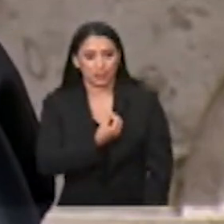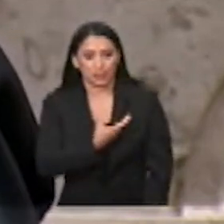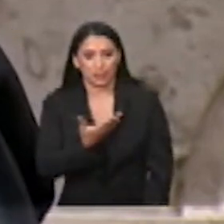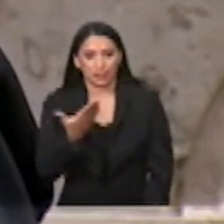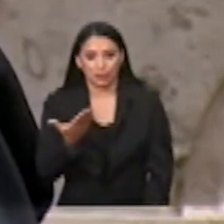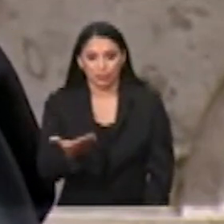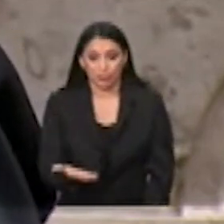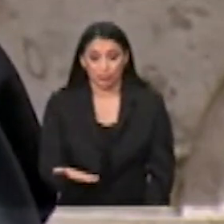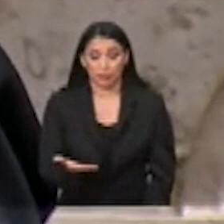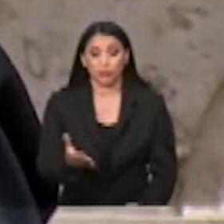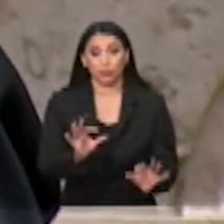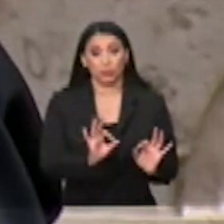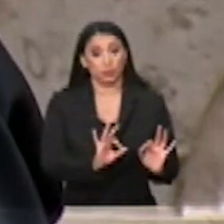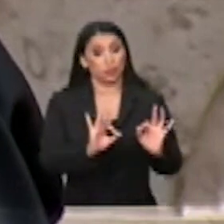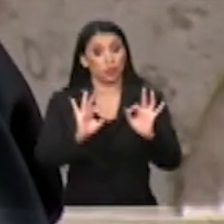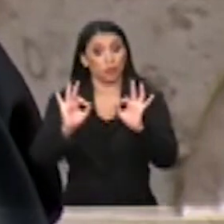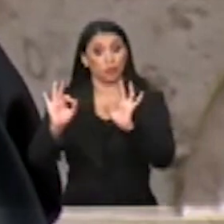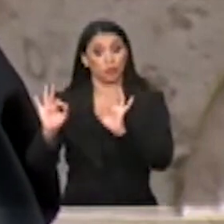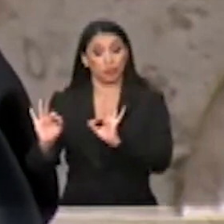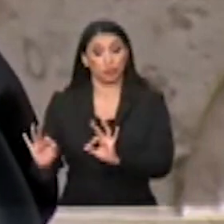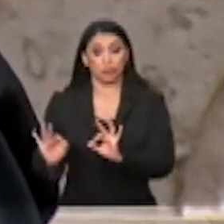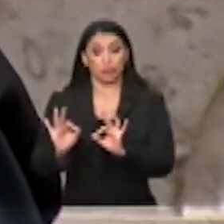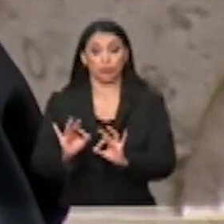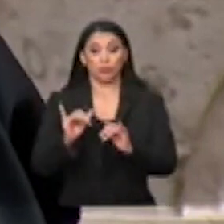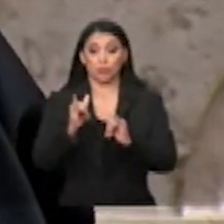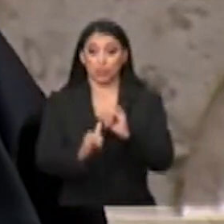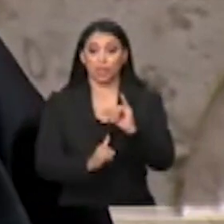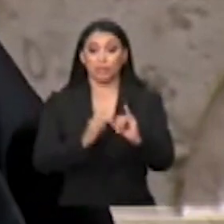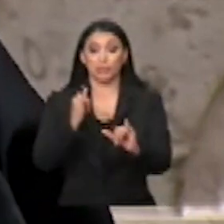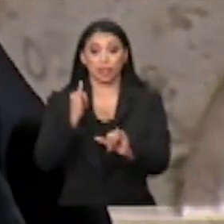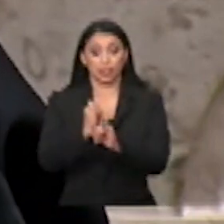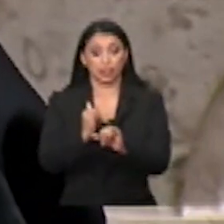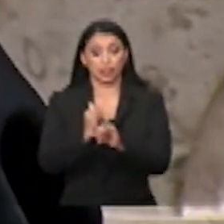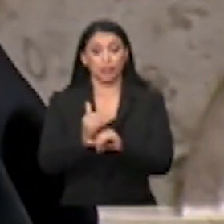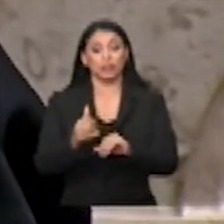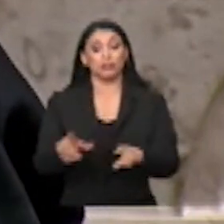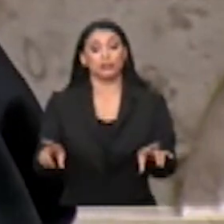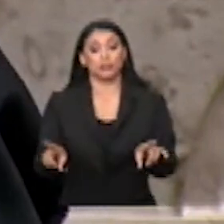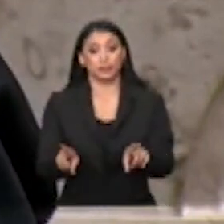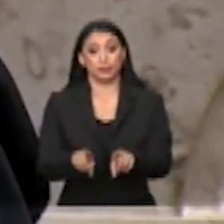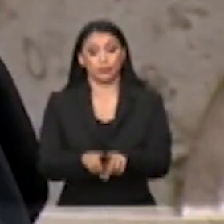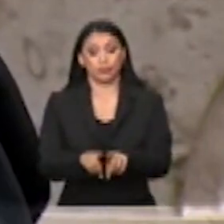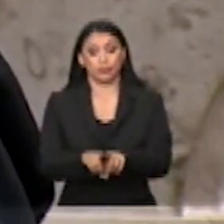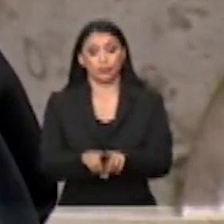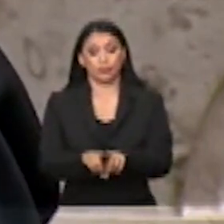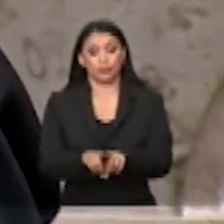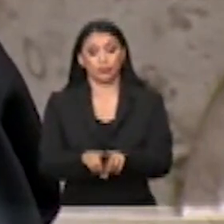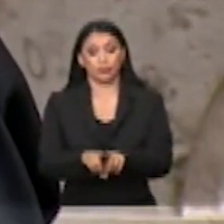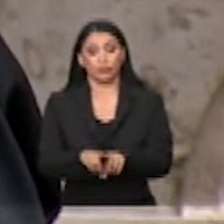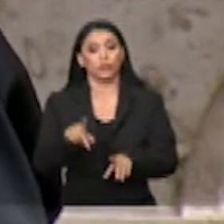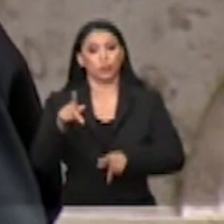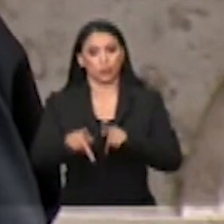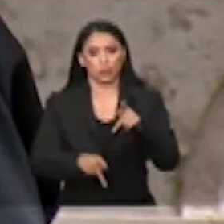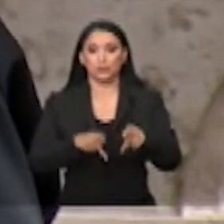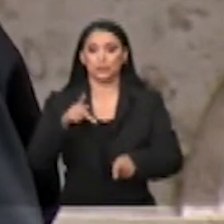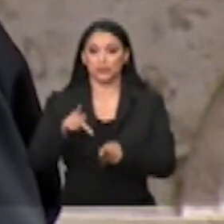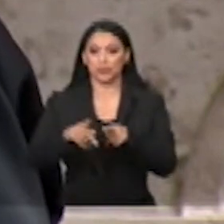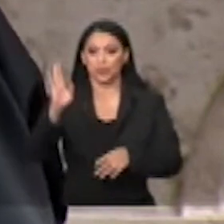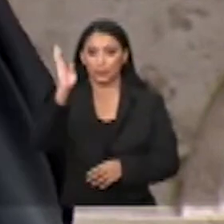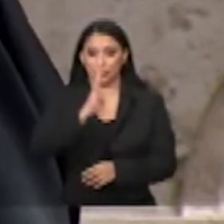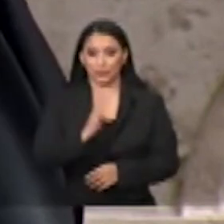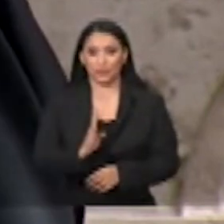acompanham pela Rede Mundial de Computadores. Cumprimento, enfim, o povo